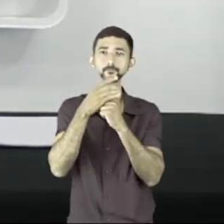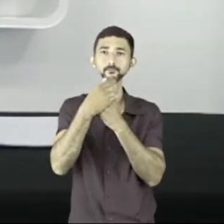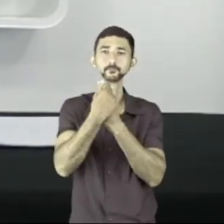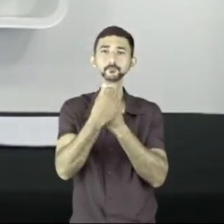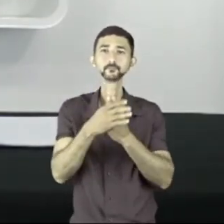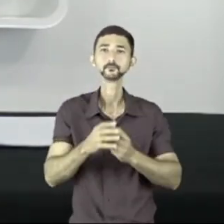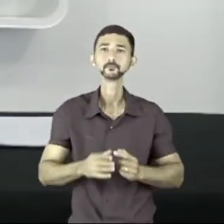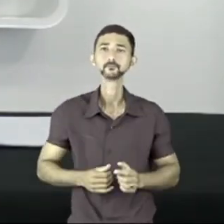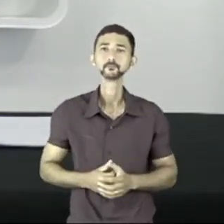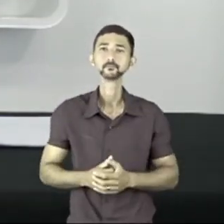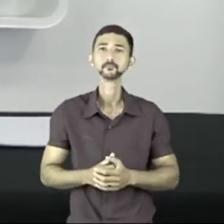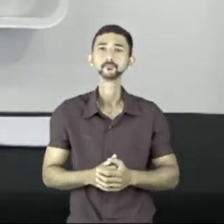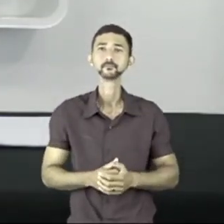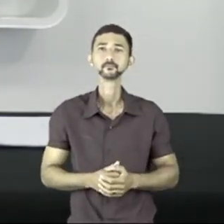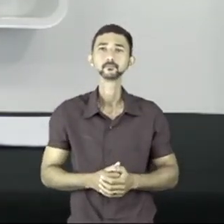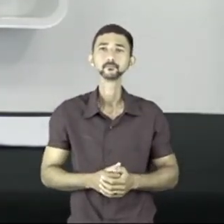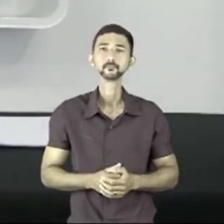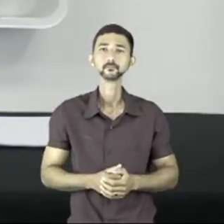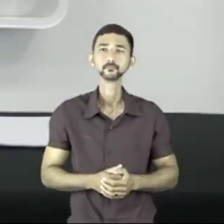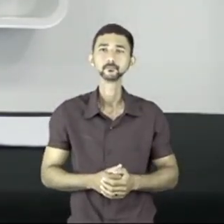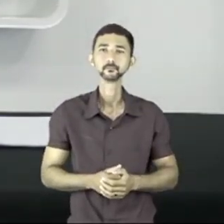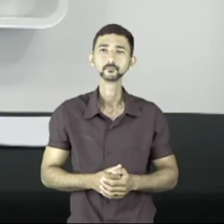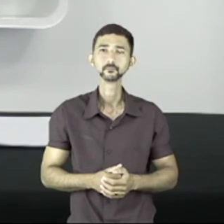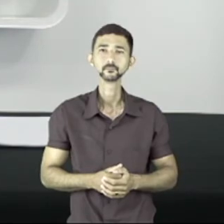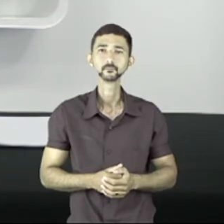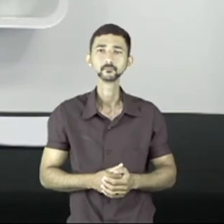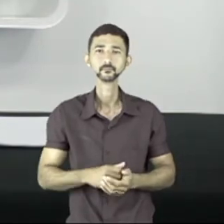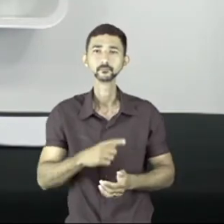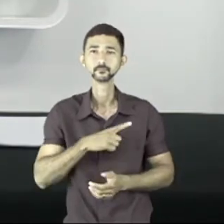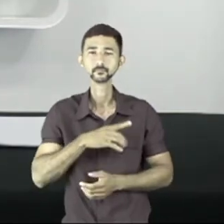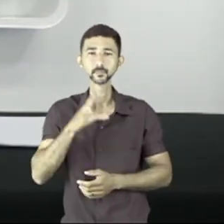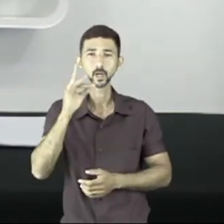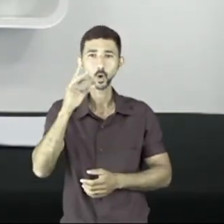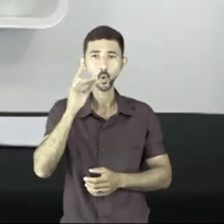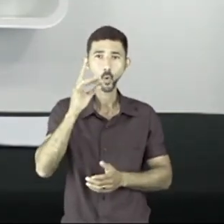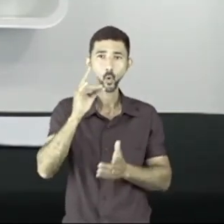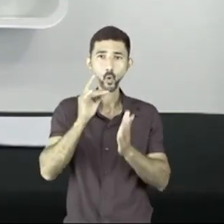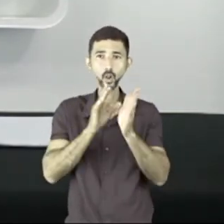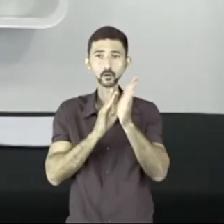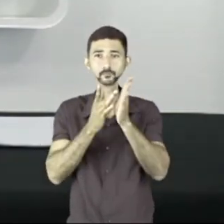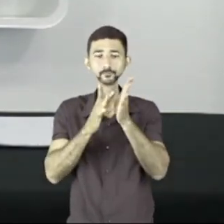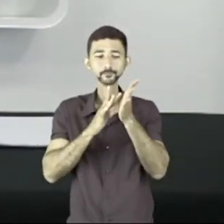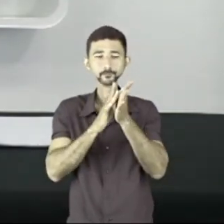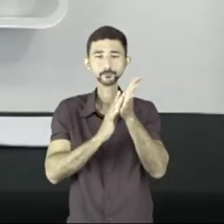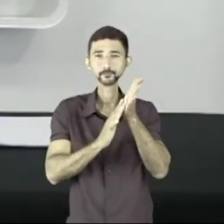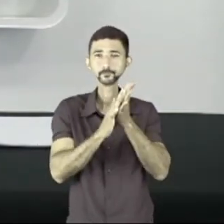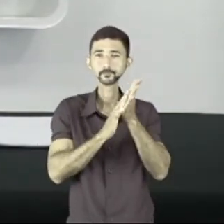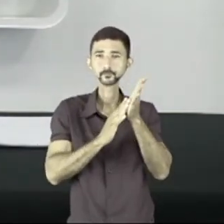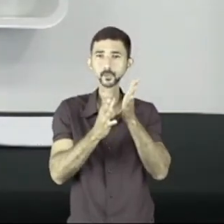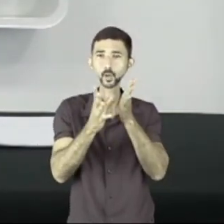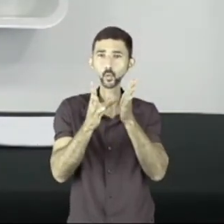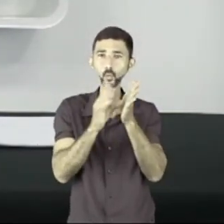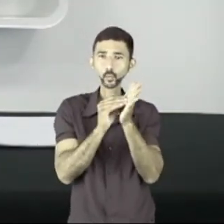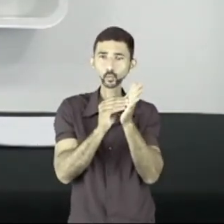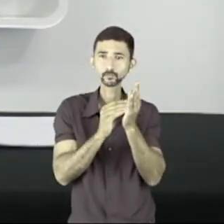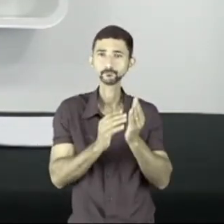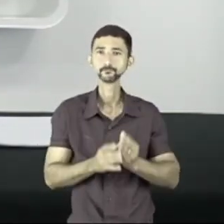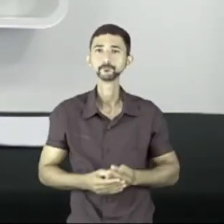E vai colar essa pontinha que ficou solta. Se você tiver a cola, você vai passar a cola aqui apenas nessa